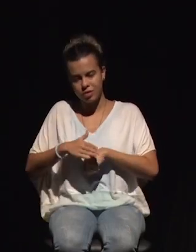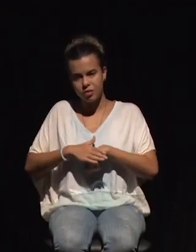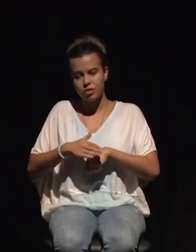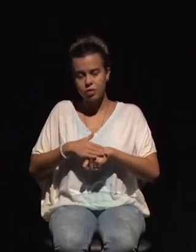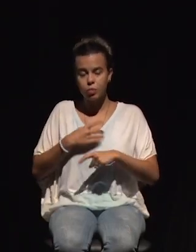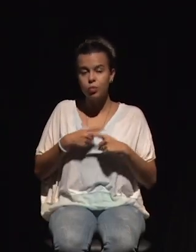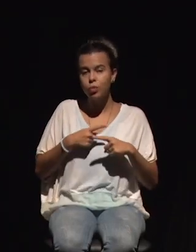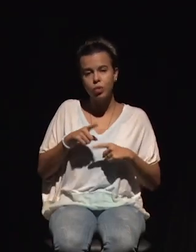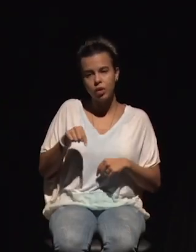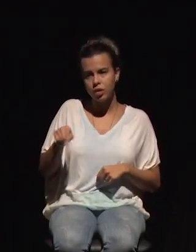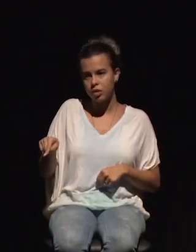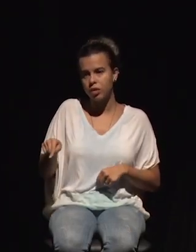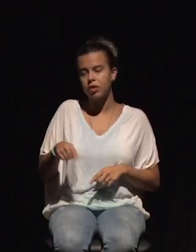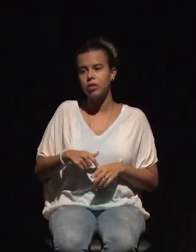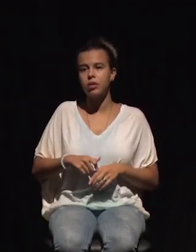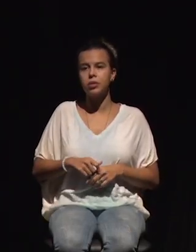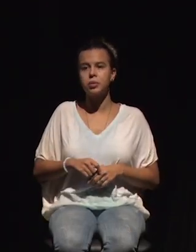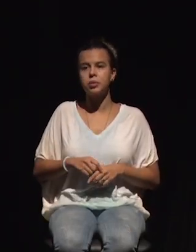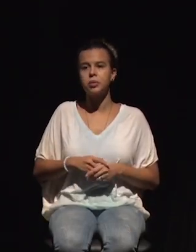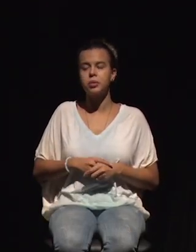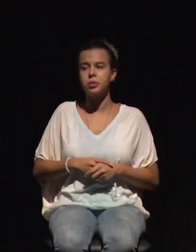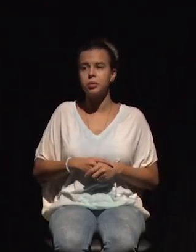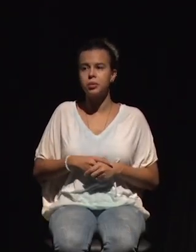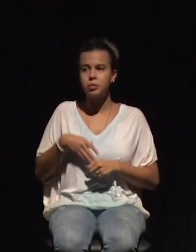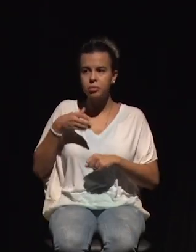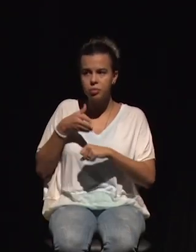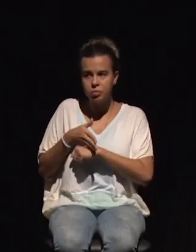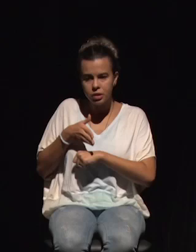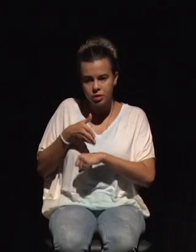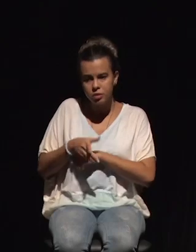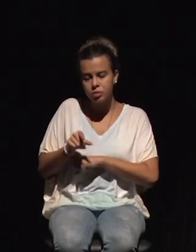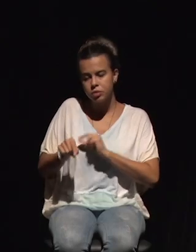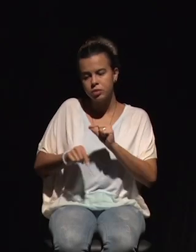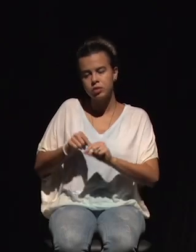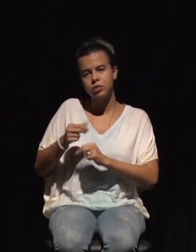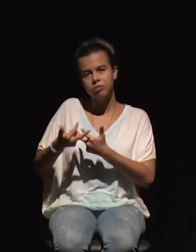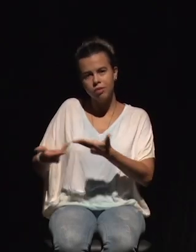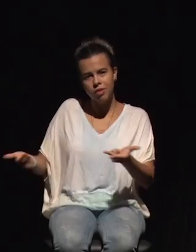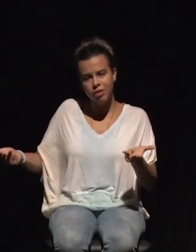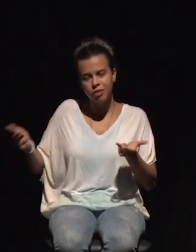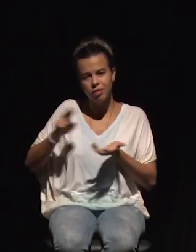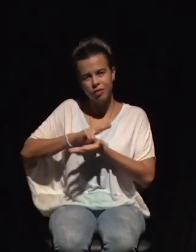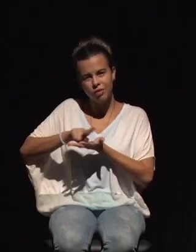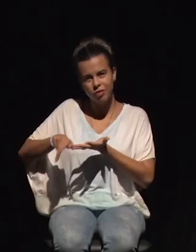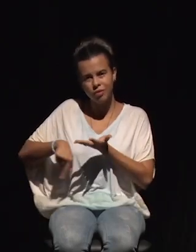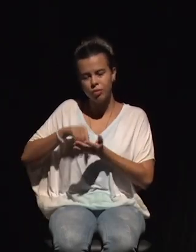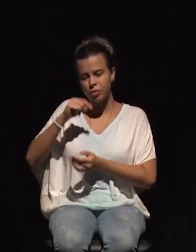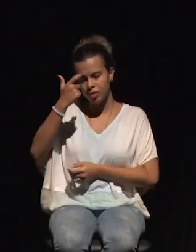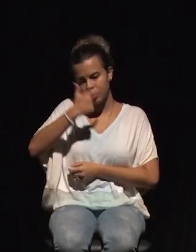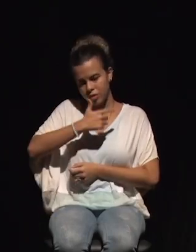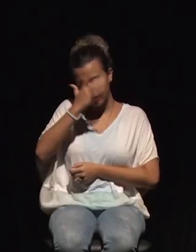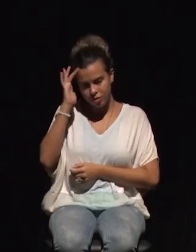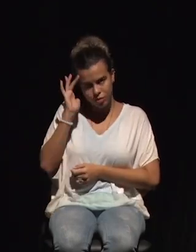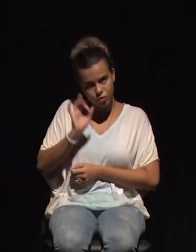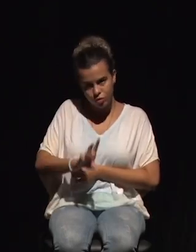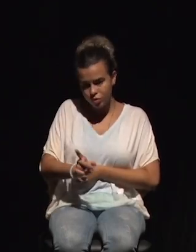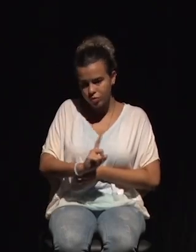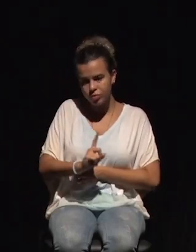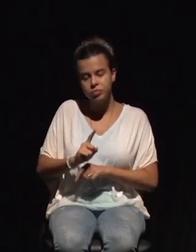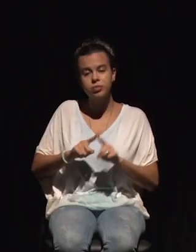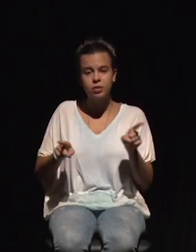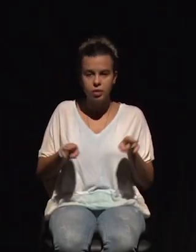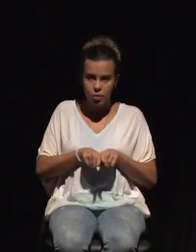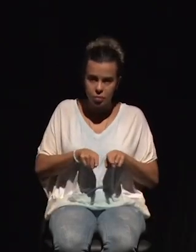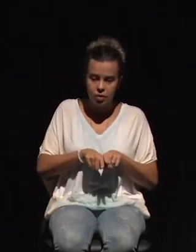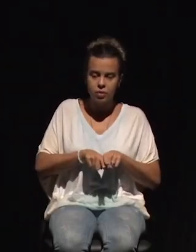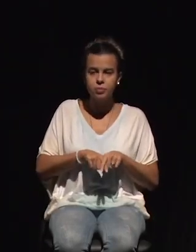parece ser uma participar é de uma pluralidade não apenas humana mas também